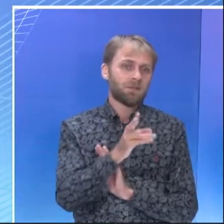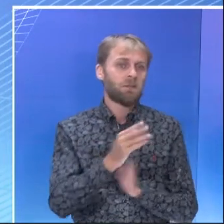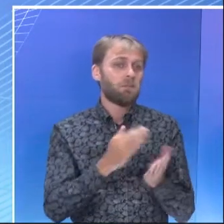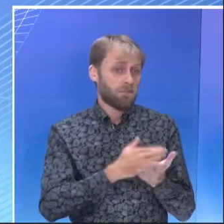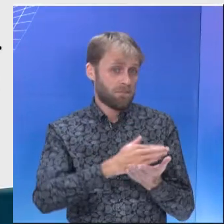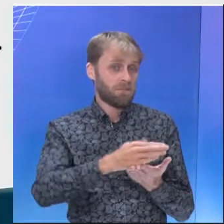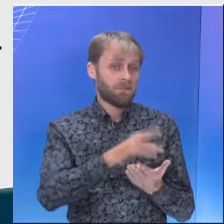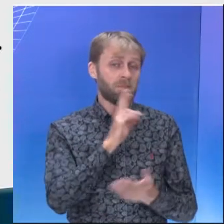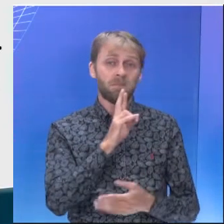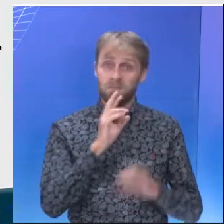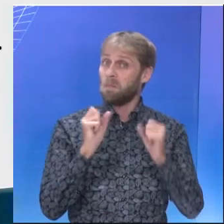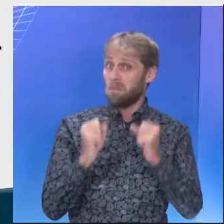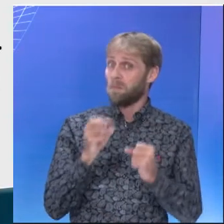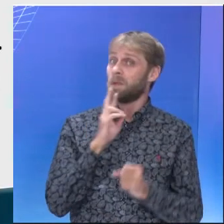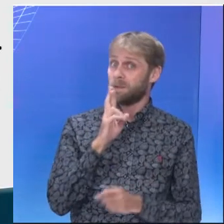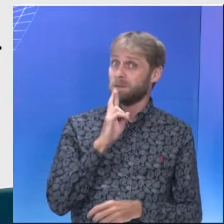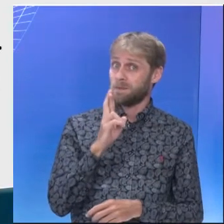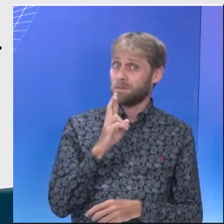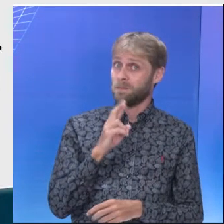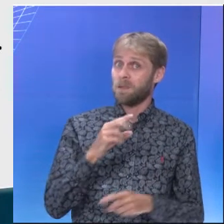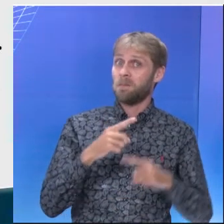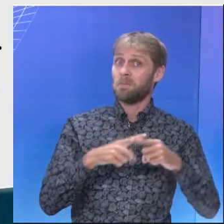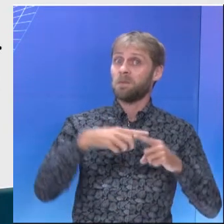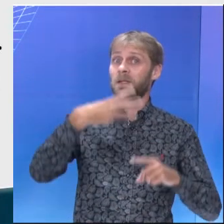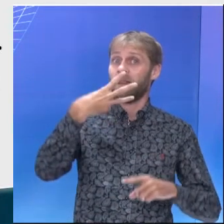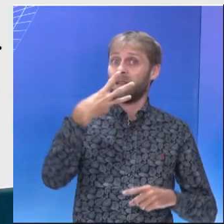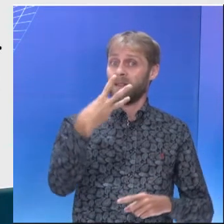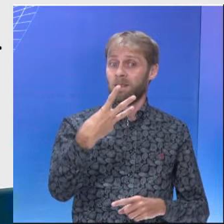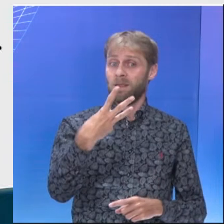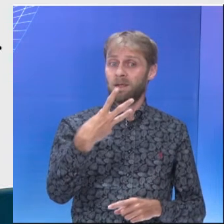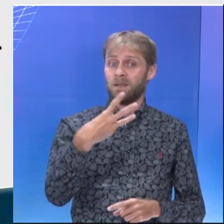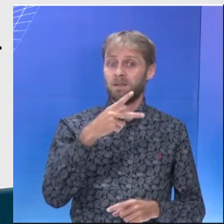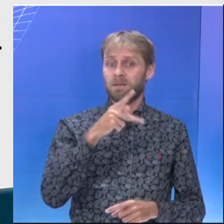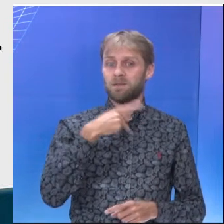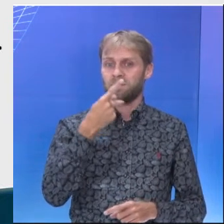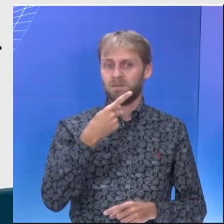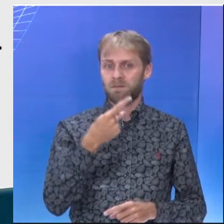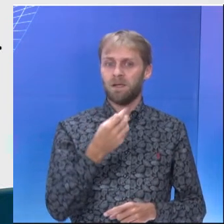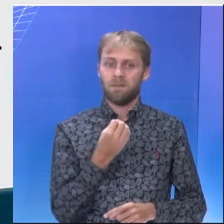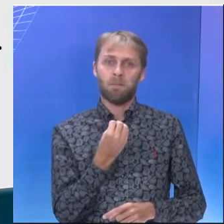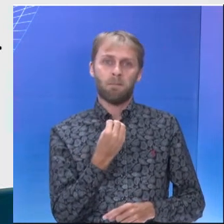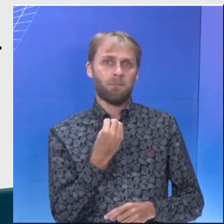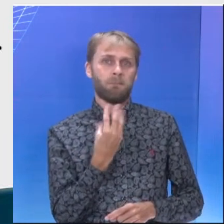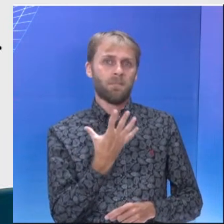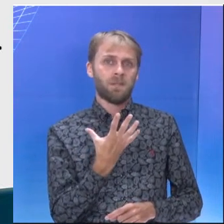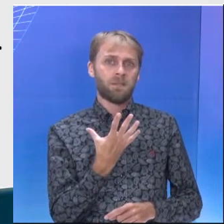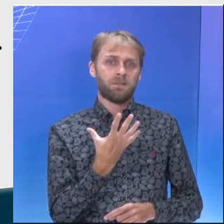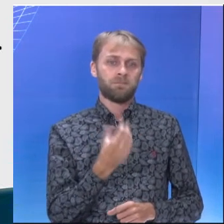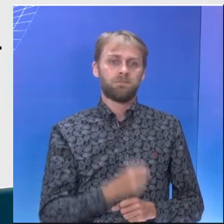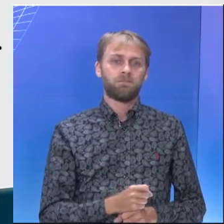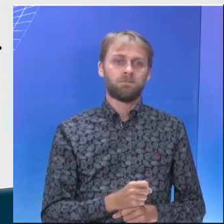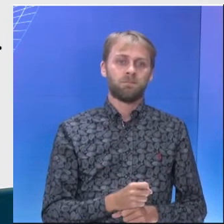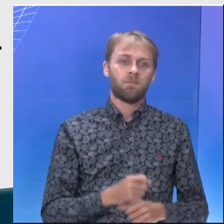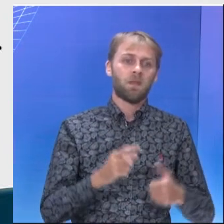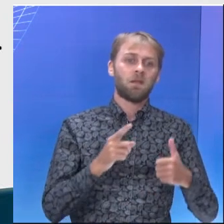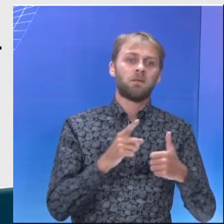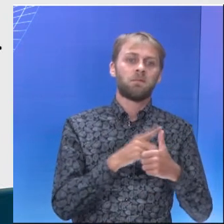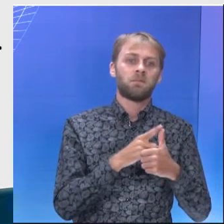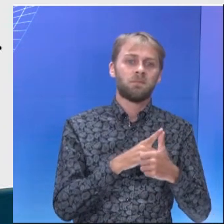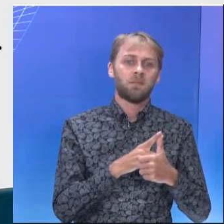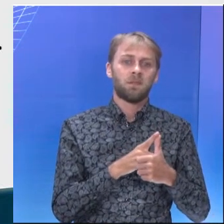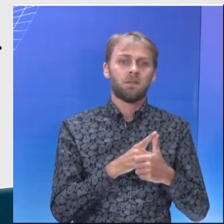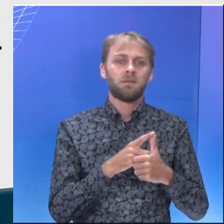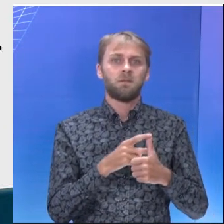as alternativas, porque 3 delas são só positivas. Lembra que eu falei? Uma chamar a atenção das